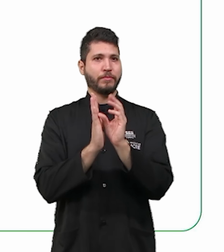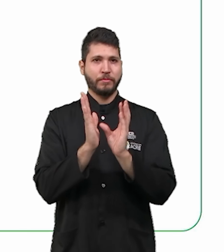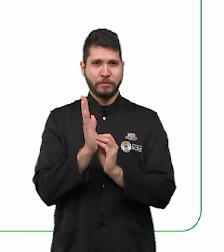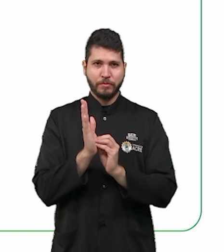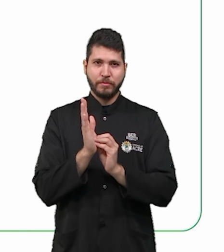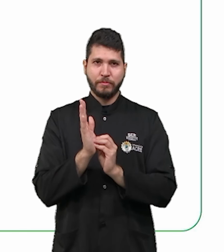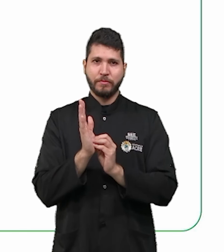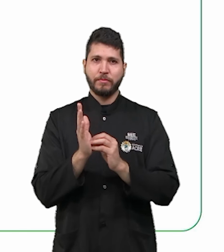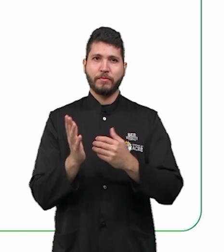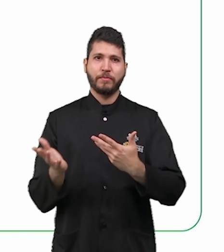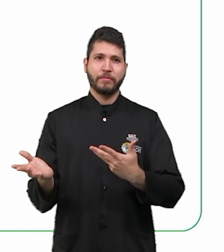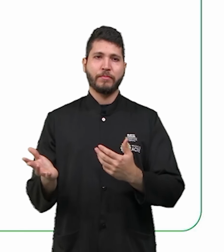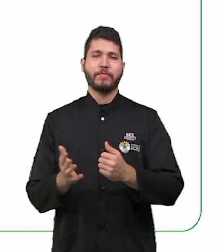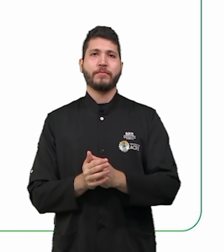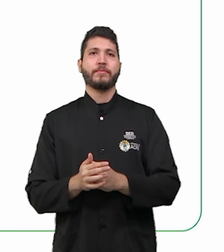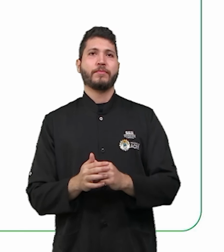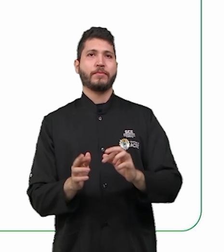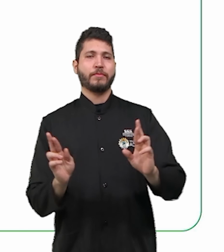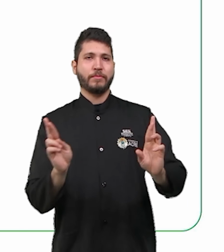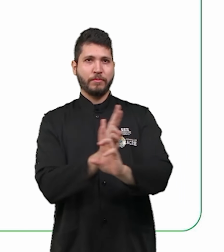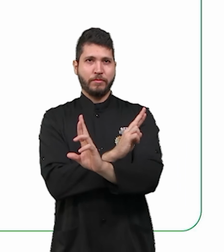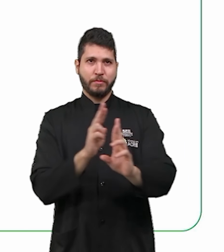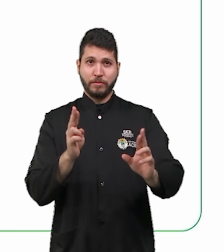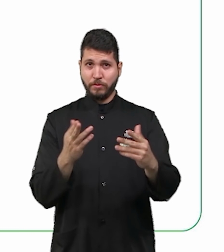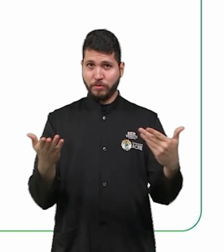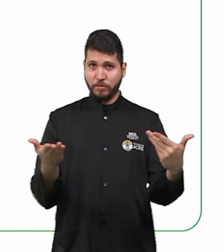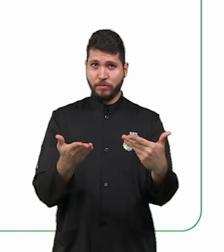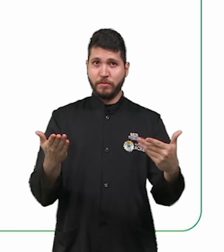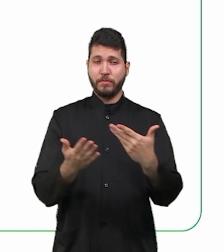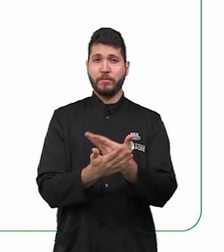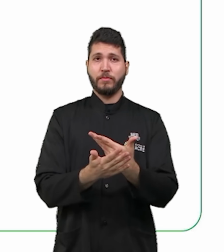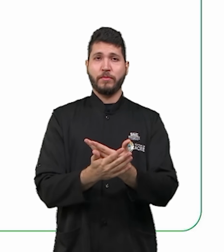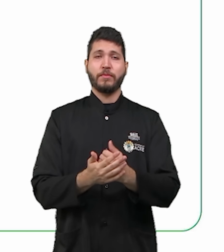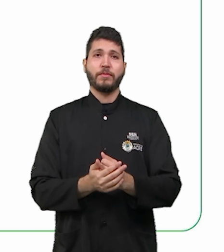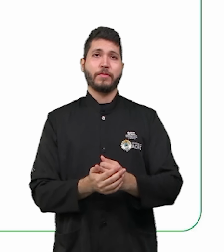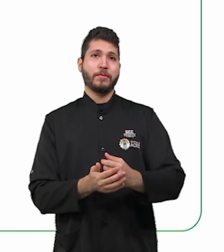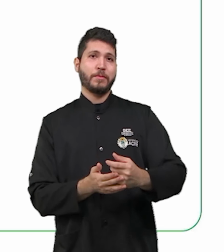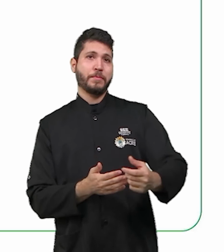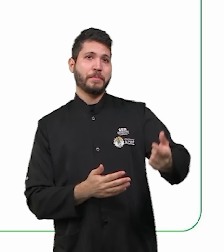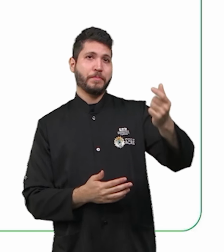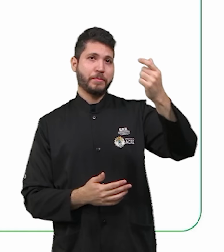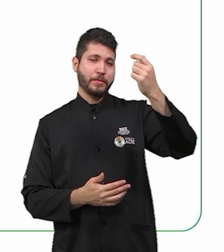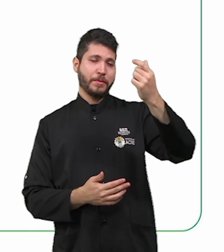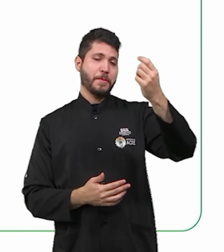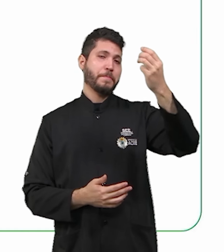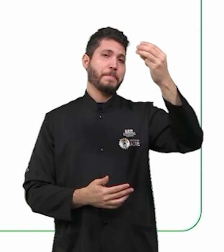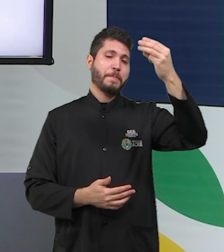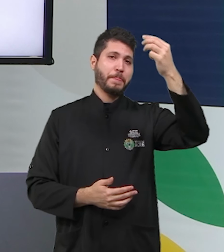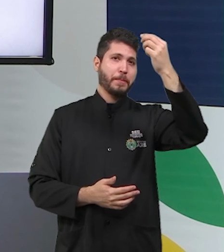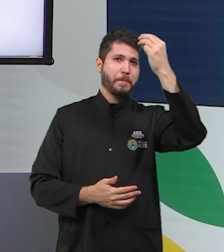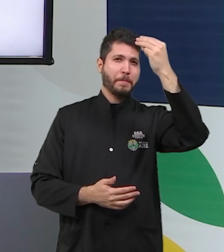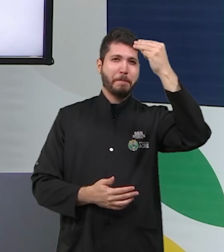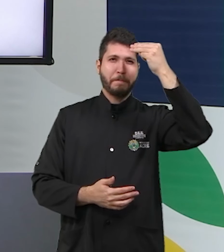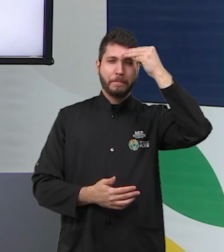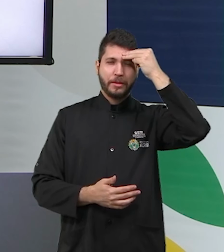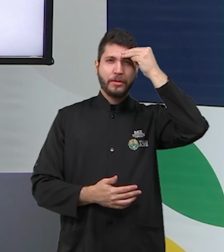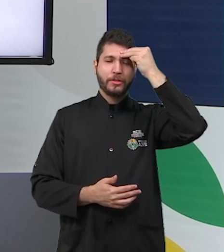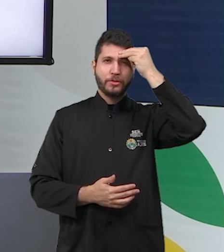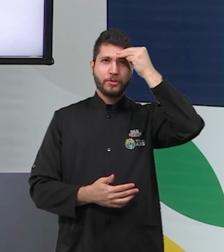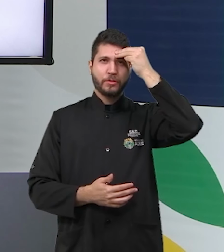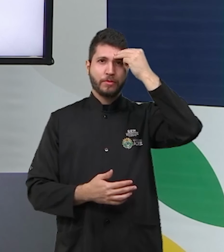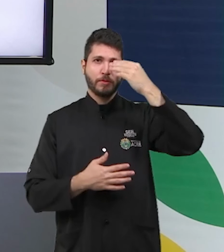mente, corpo e relações sociais. Hoje a gente vai aprender como